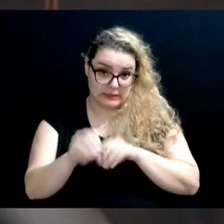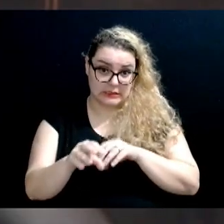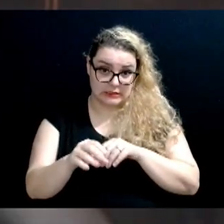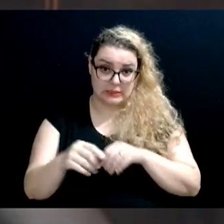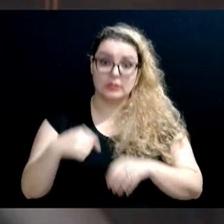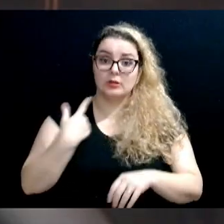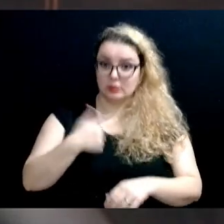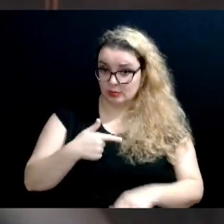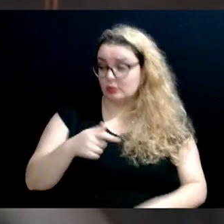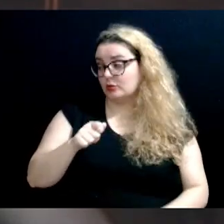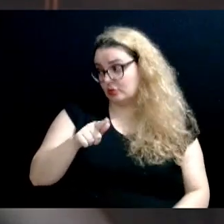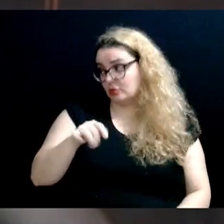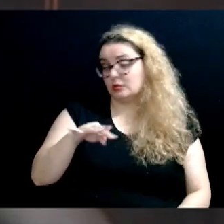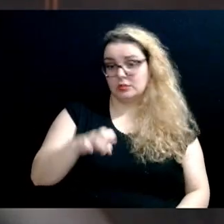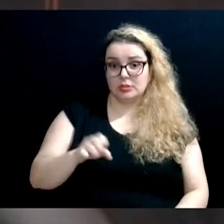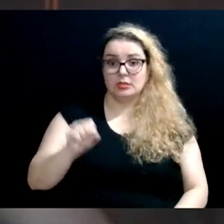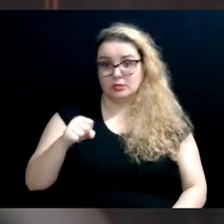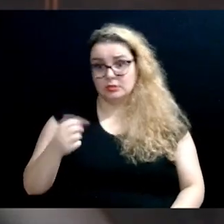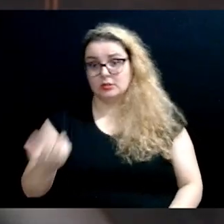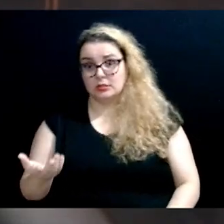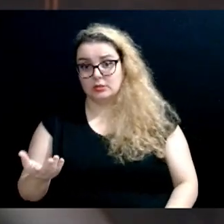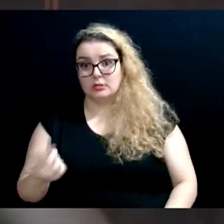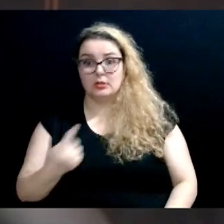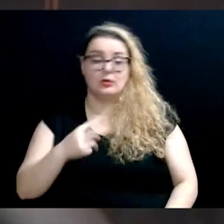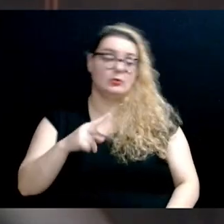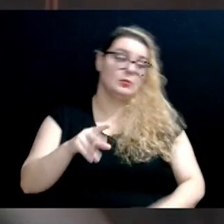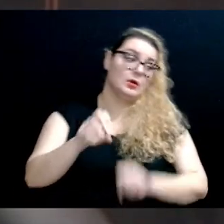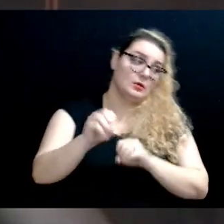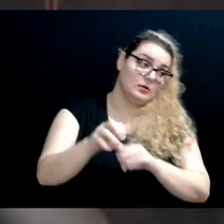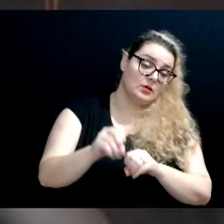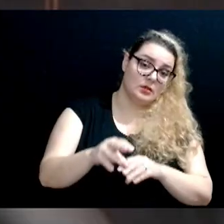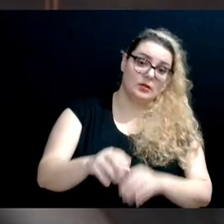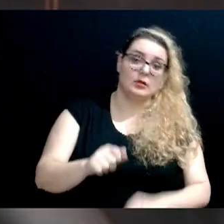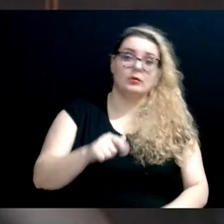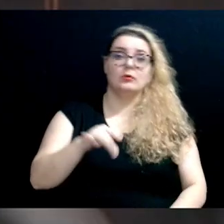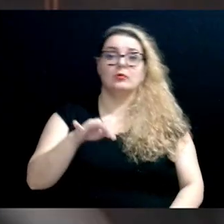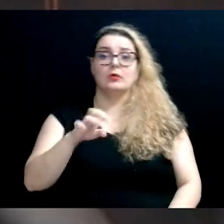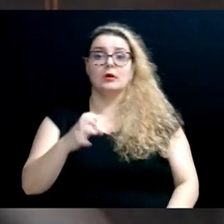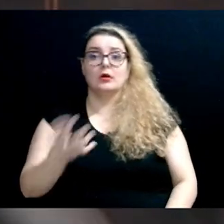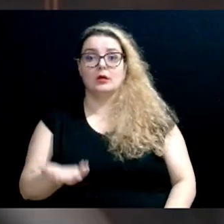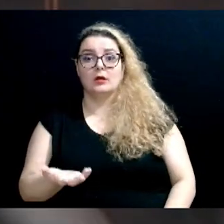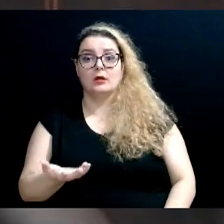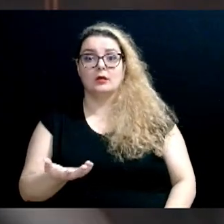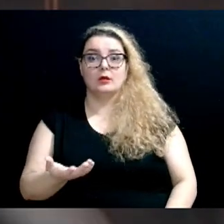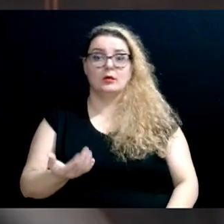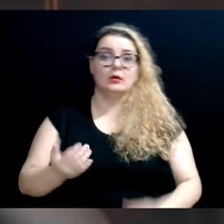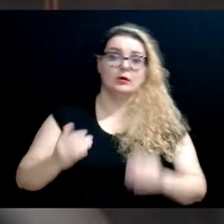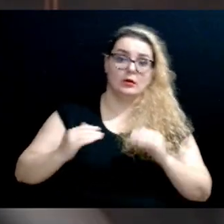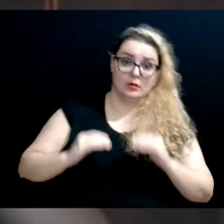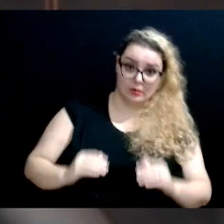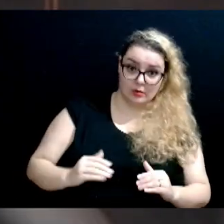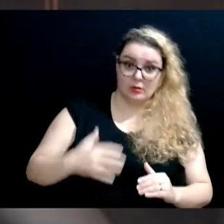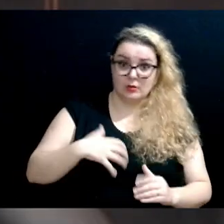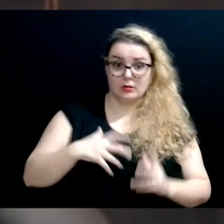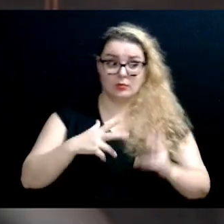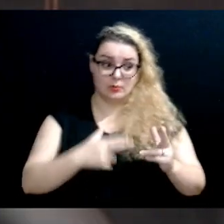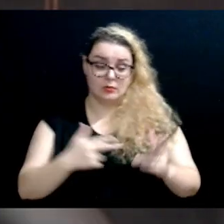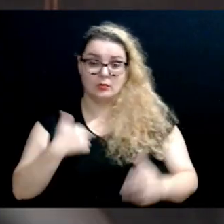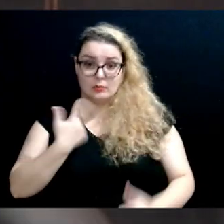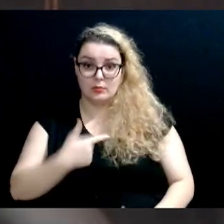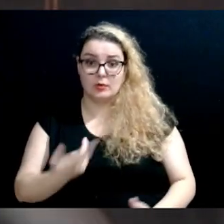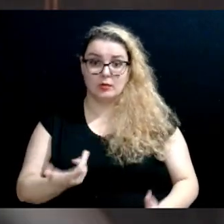agente. Sim. Uma vez ensinado aquele agente a se comportar tal qual a gente se comporta